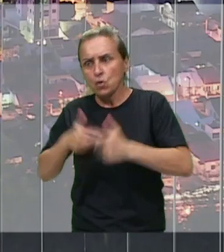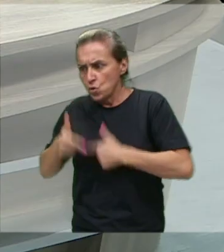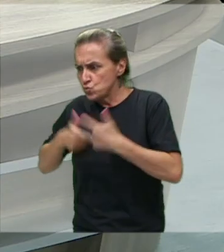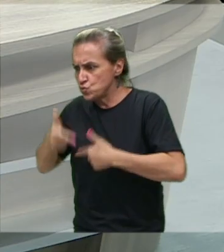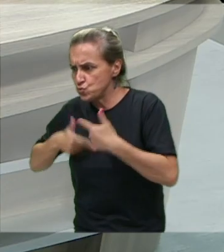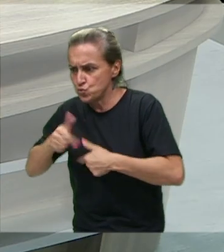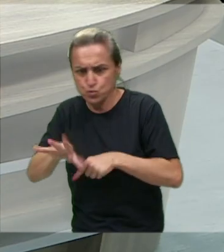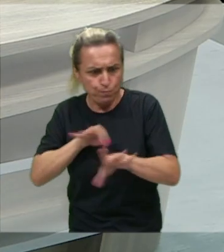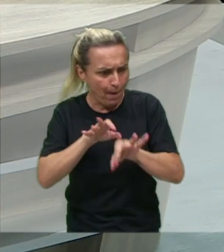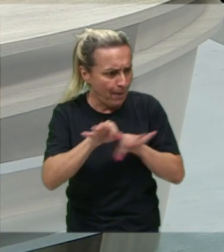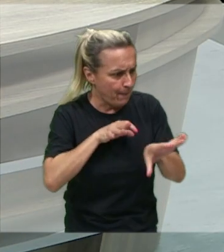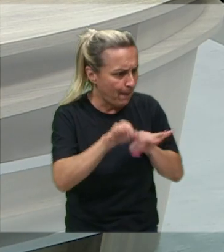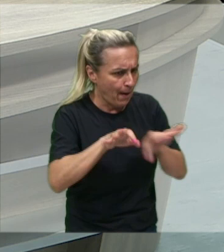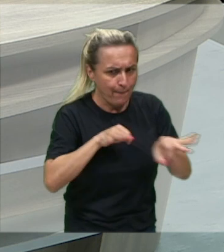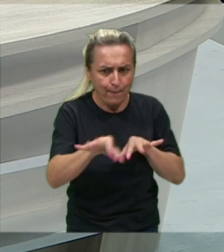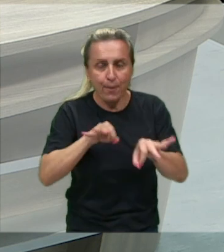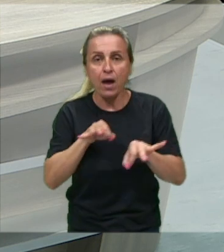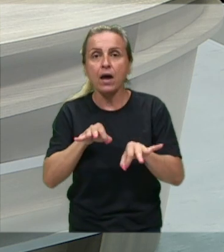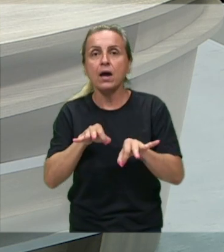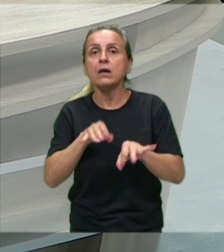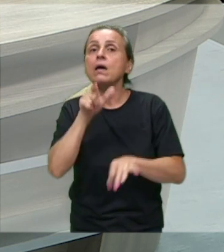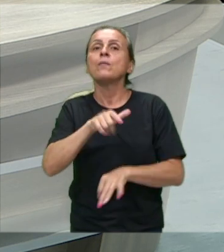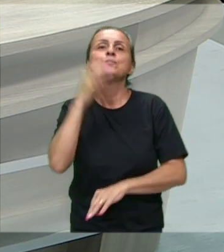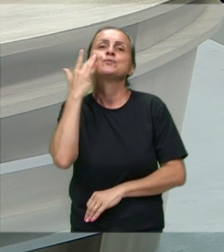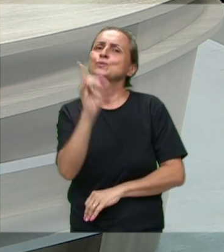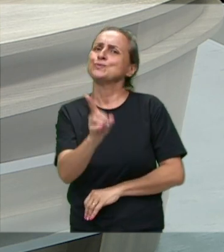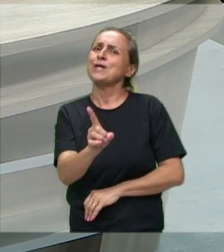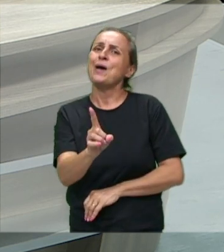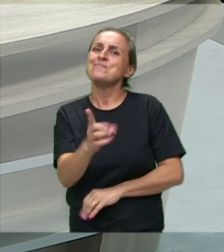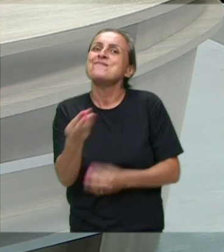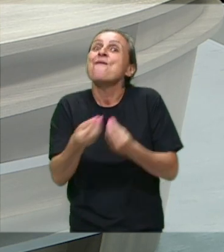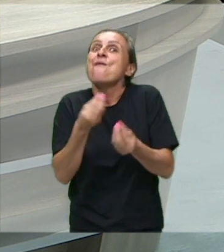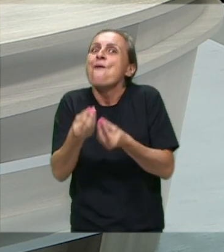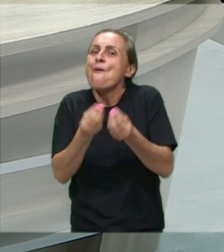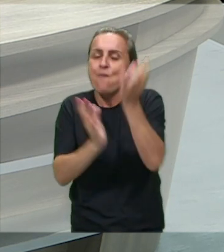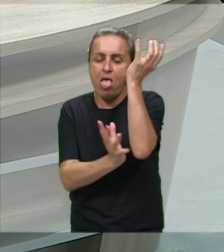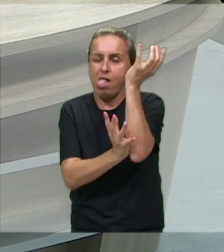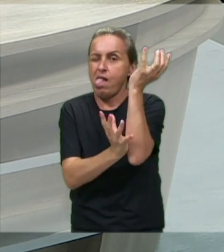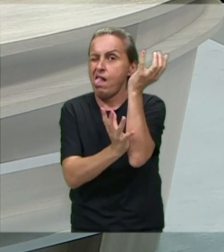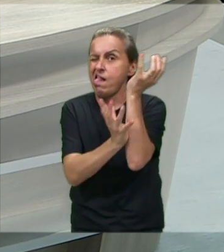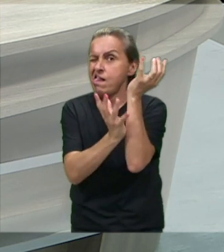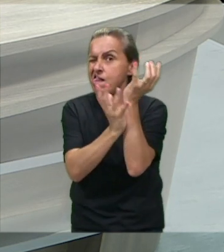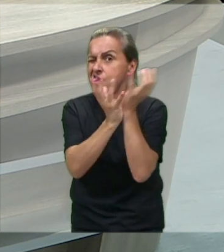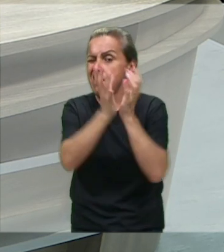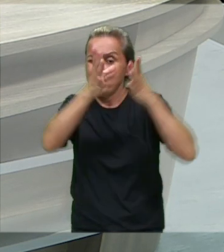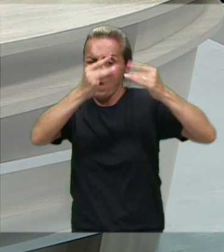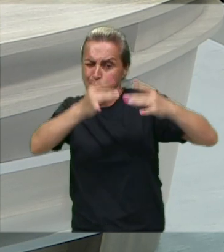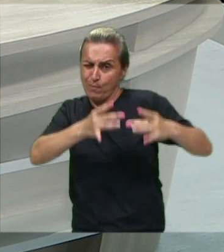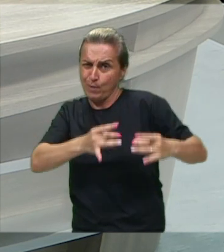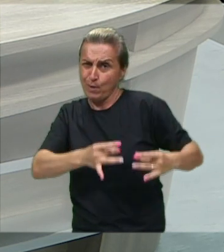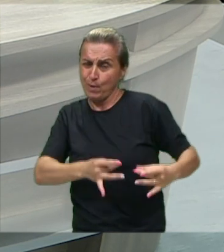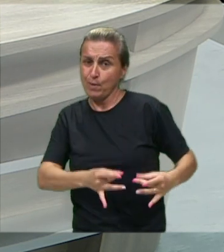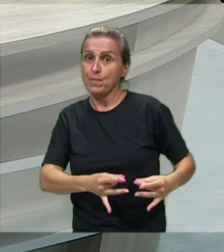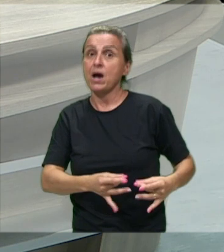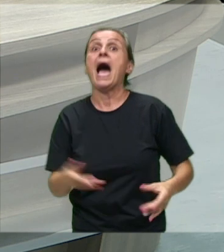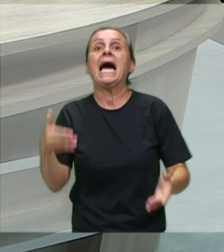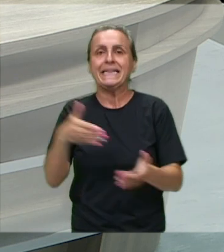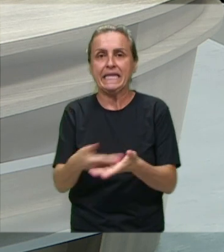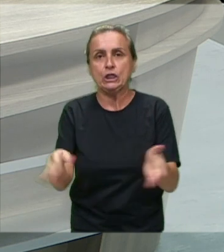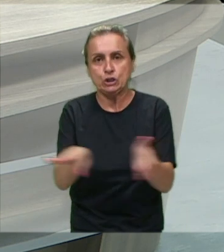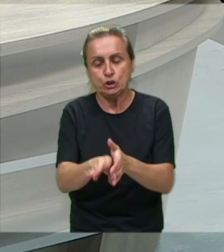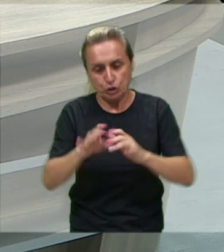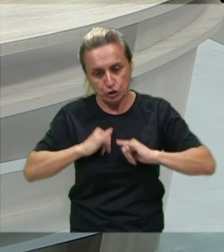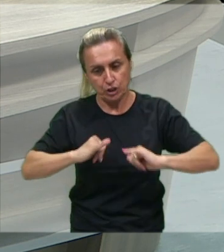como acontece, da onde que vem até onde chega o ponto, até o consumidor, que a senhora vê no mercado, que vem no